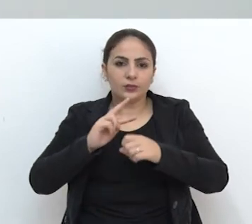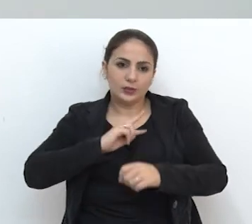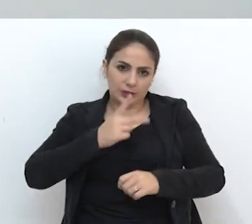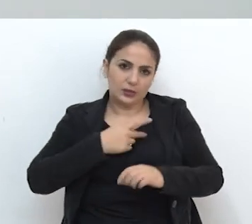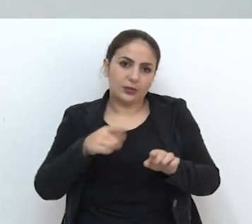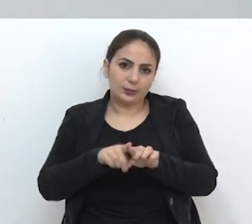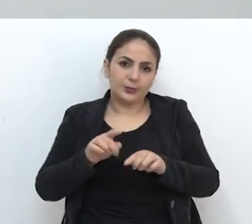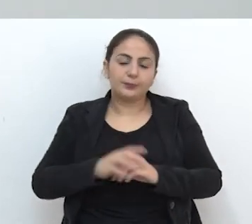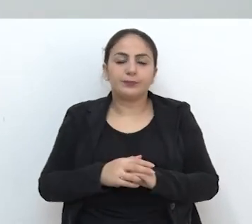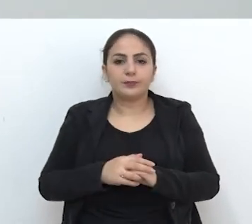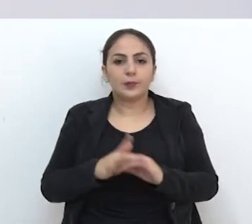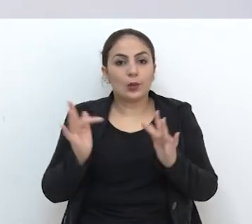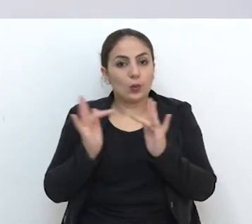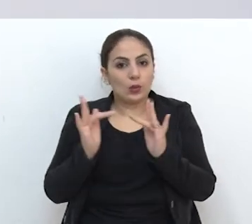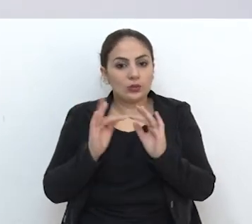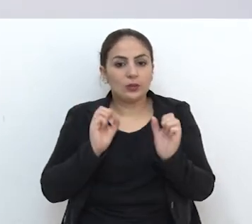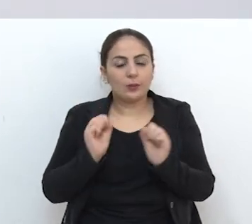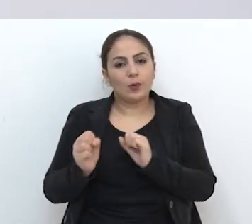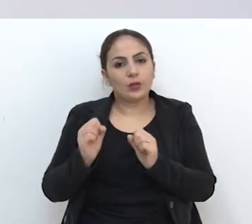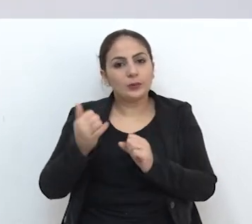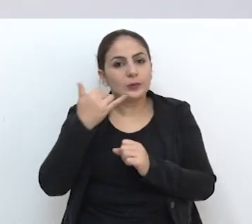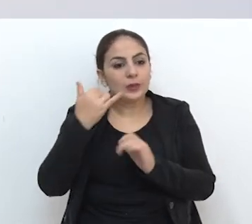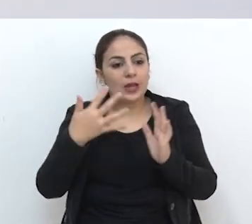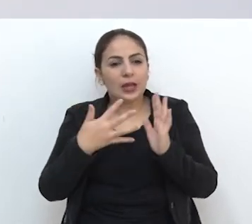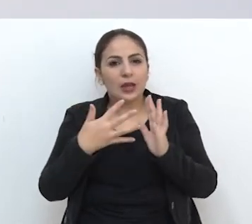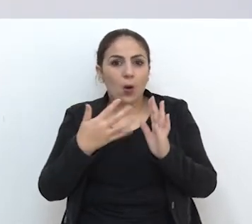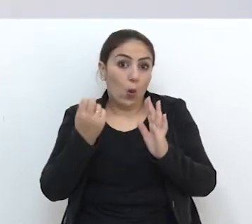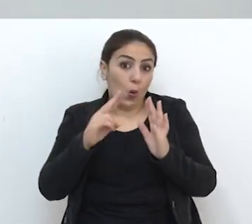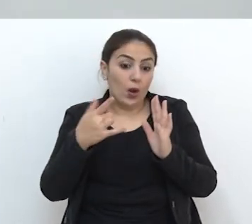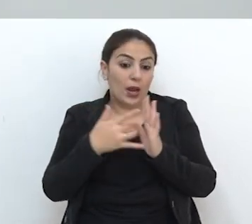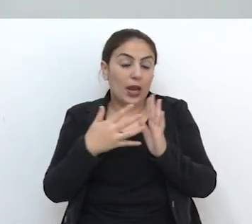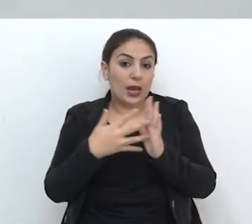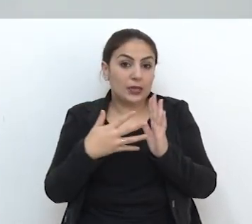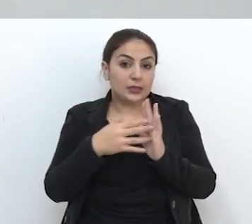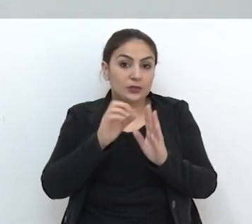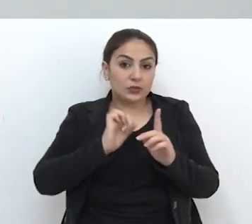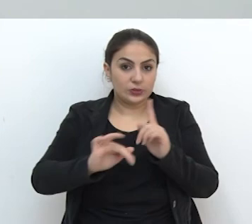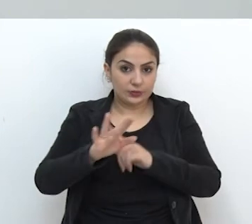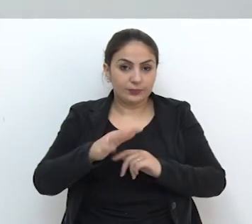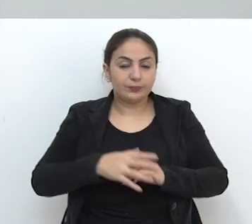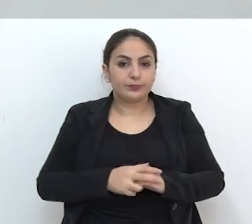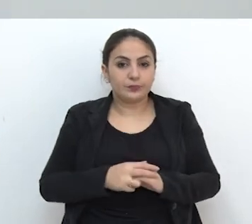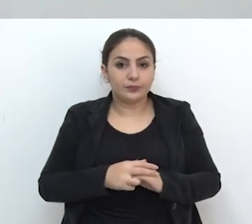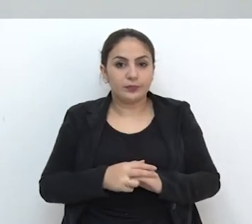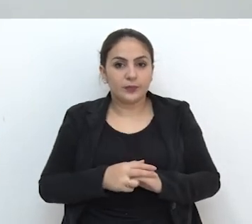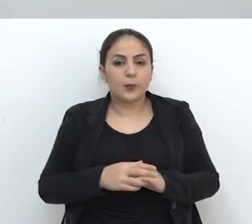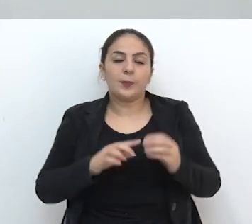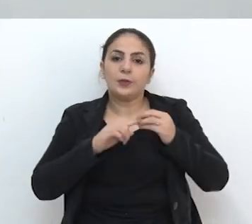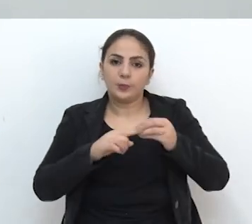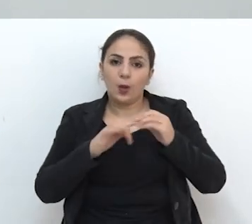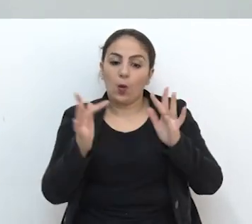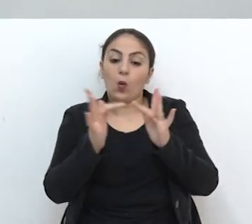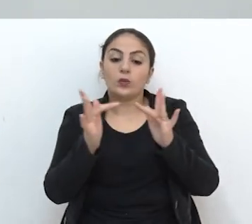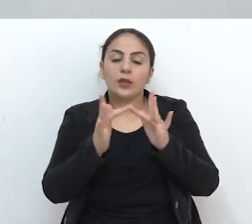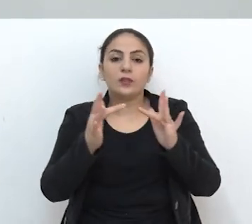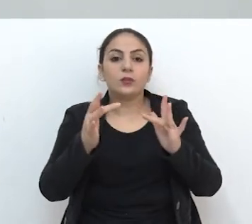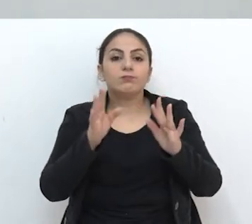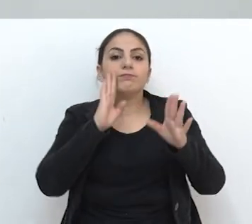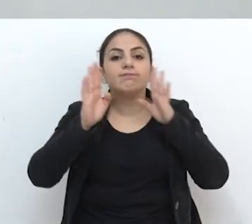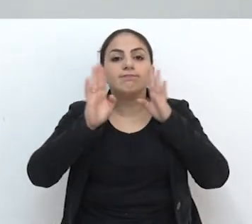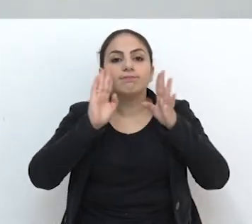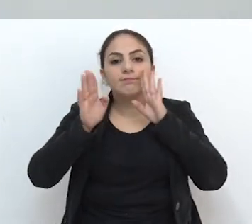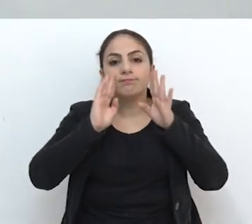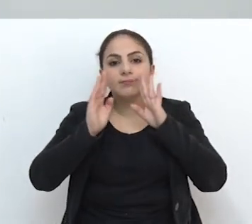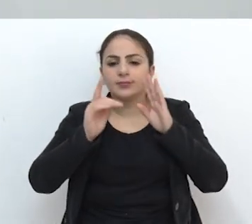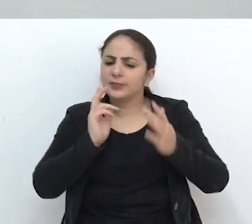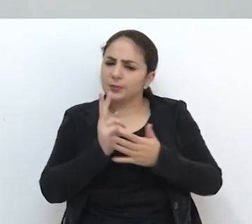no caso. E o contato pode ser feito, então, através das redes sociais. Isso. O principal contato do CAPA é através do Facebook. Temos